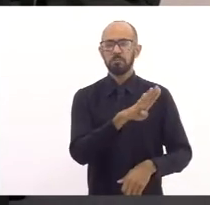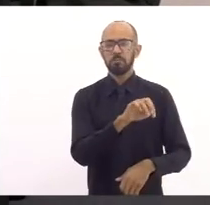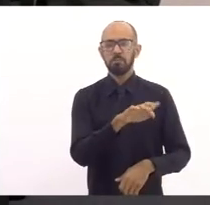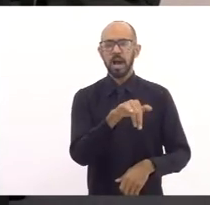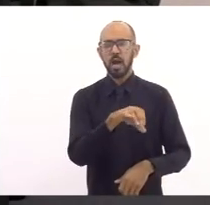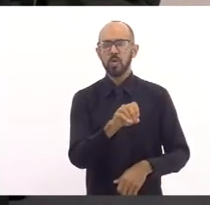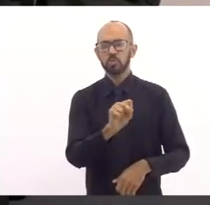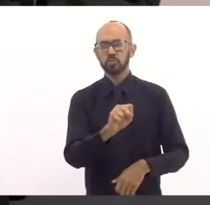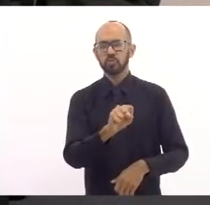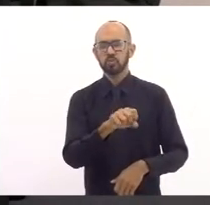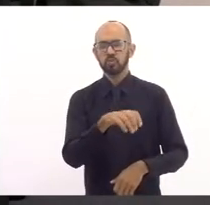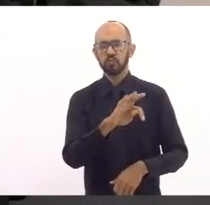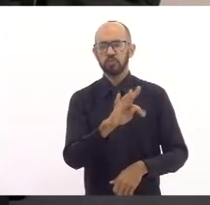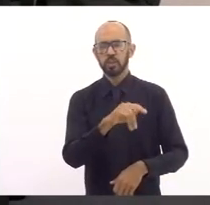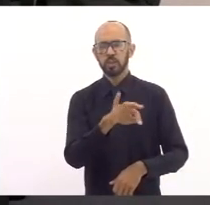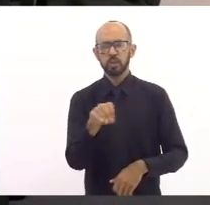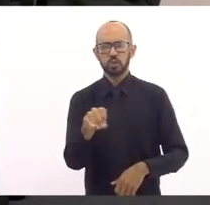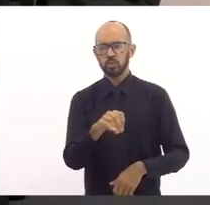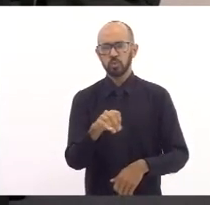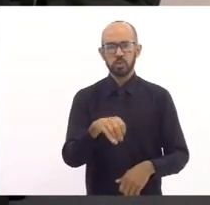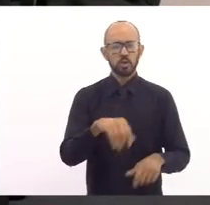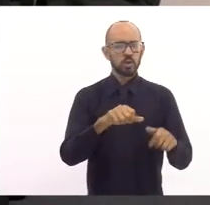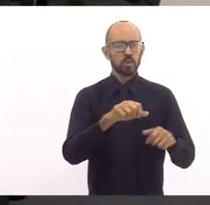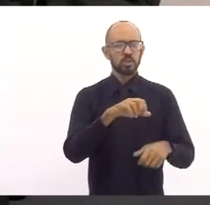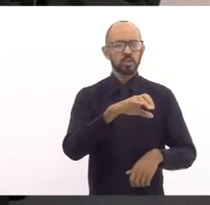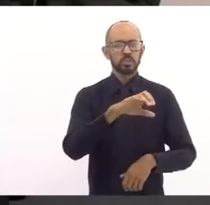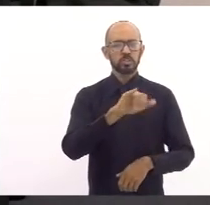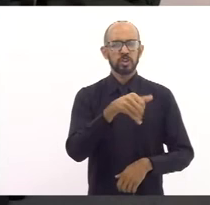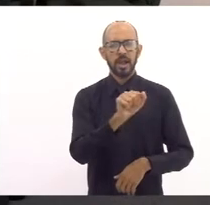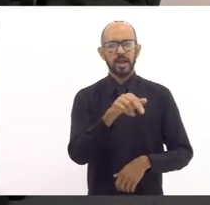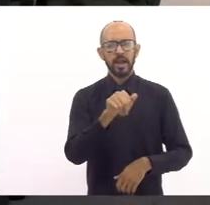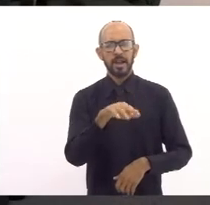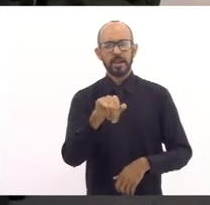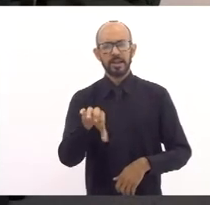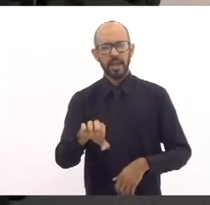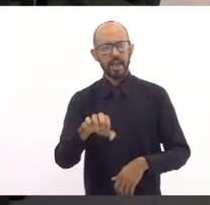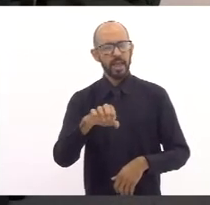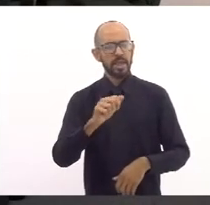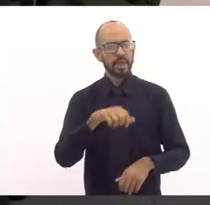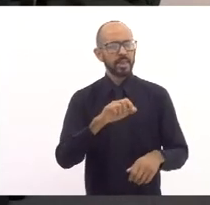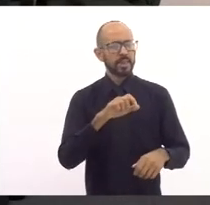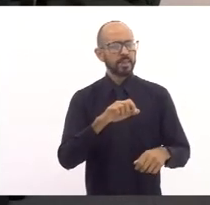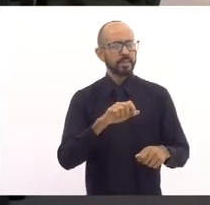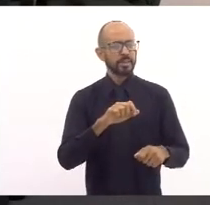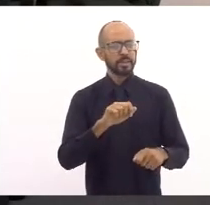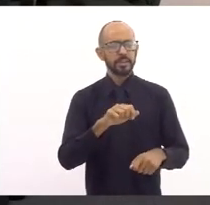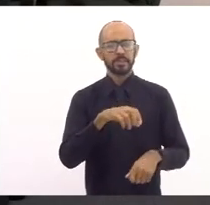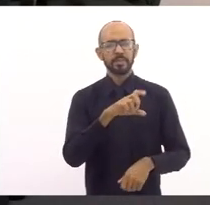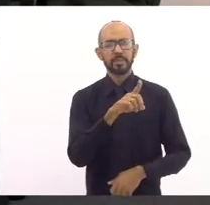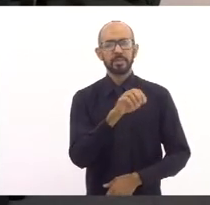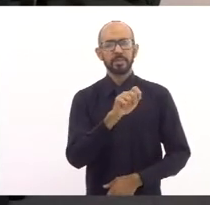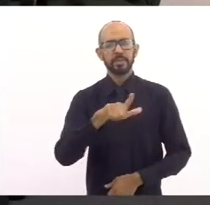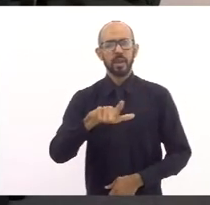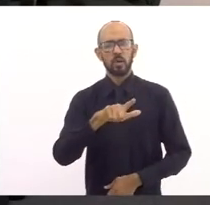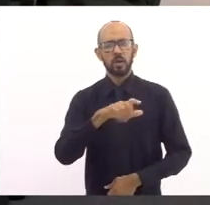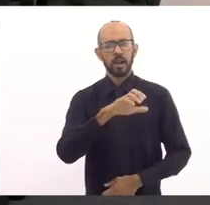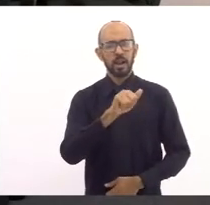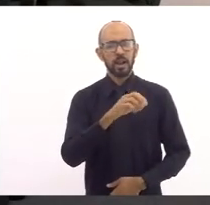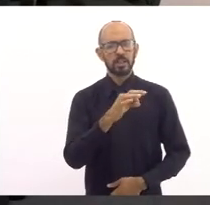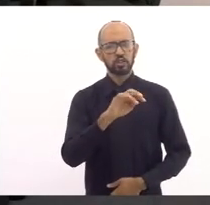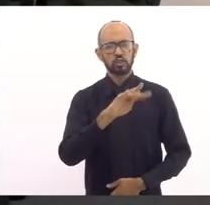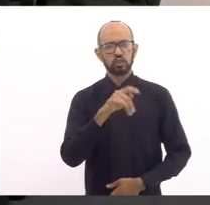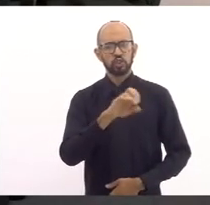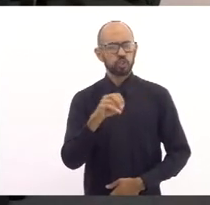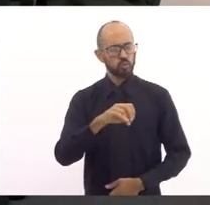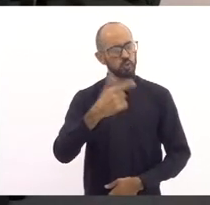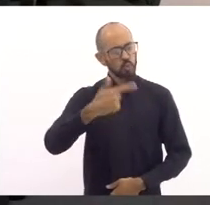de Lucas, Vigário Geral, Jacaré, Honório Gurgel e Del Castilho. Então, eu queria saber se a CETRANS pode dar aqui alguns elementos desse